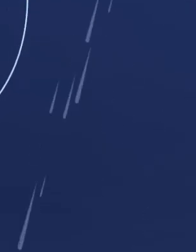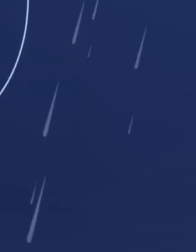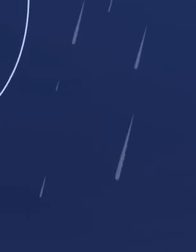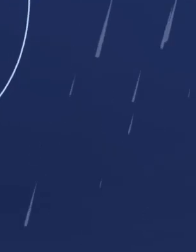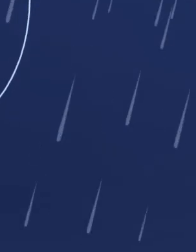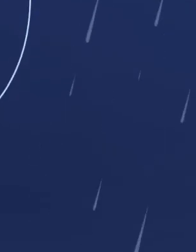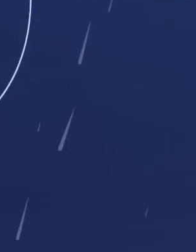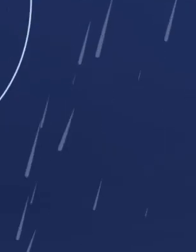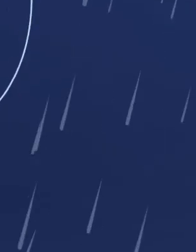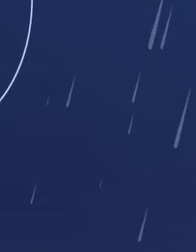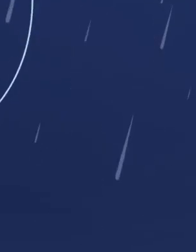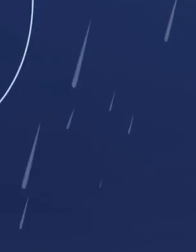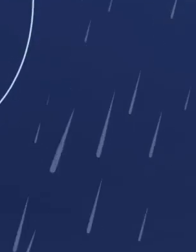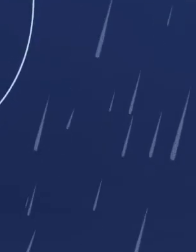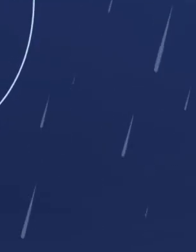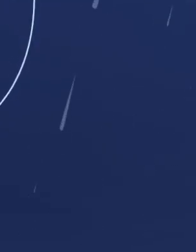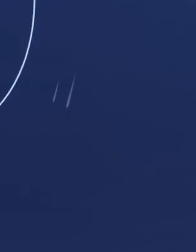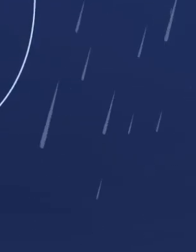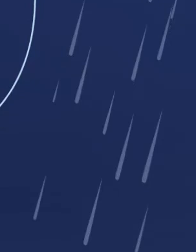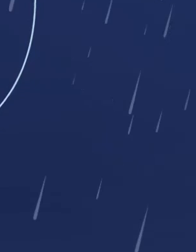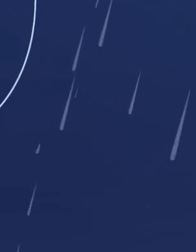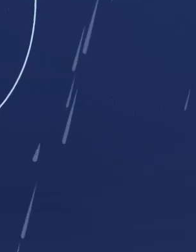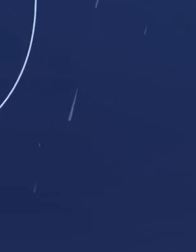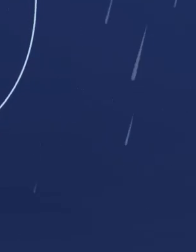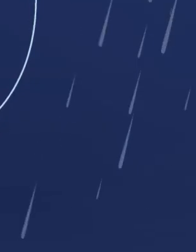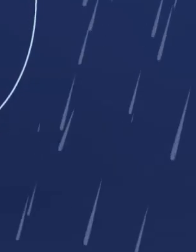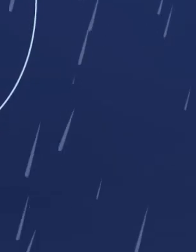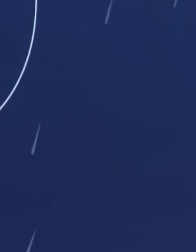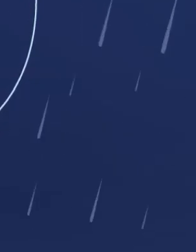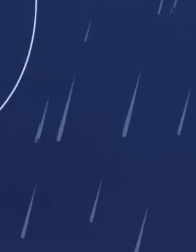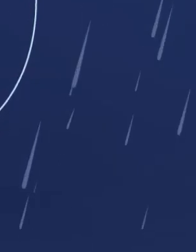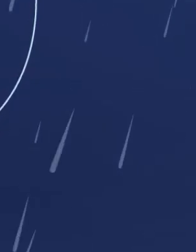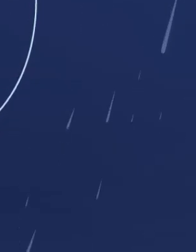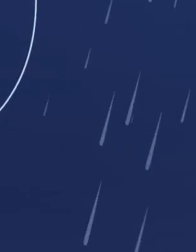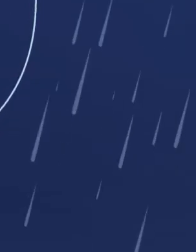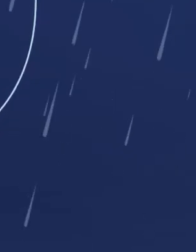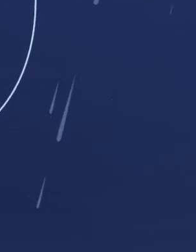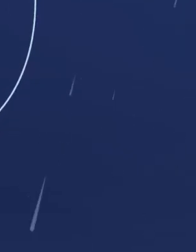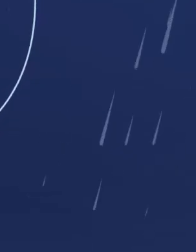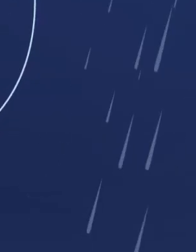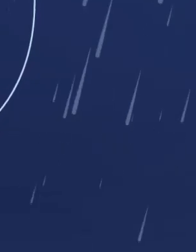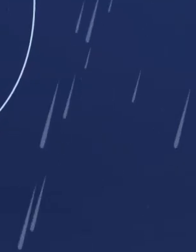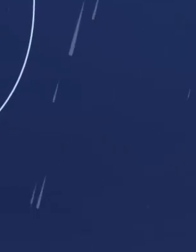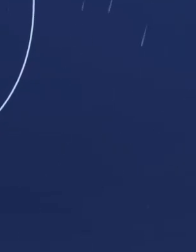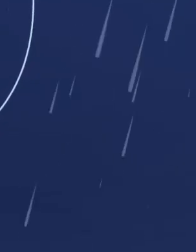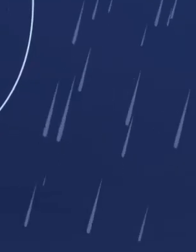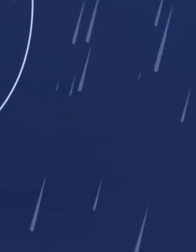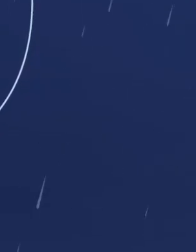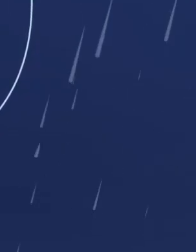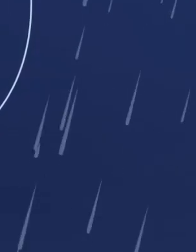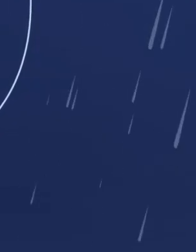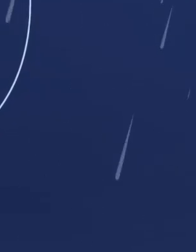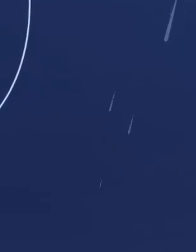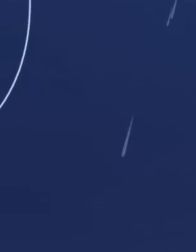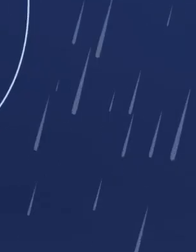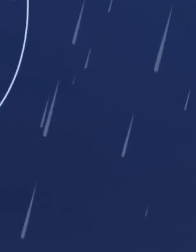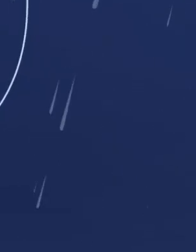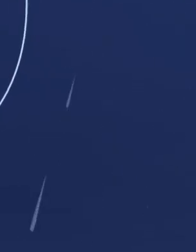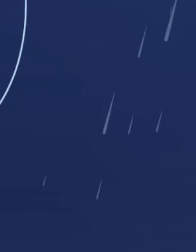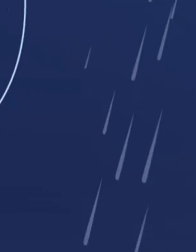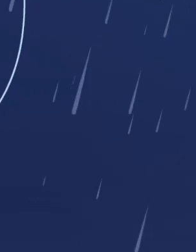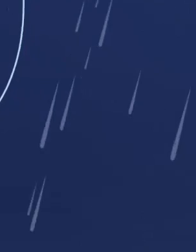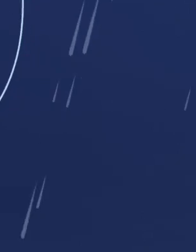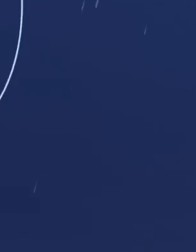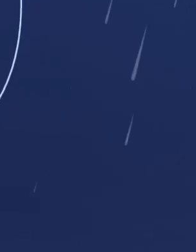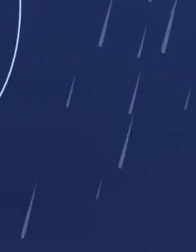graus e a mínima 20. Pancadas de chuva durante todo o dia em Ituiutaba. As temperaturas ficam mais